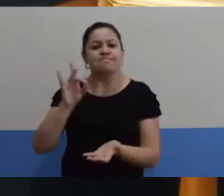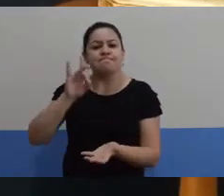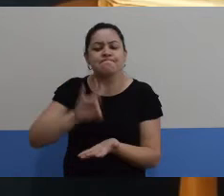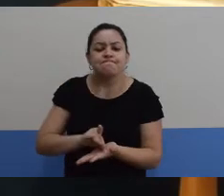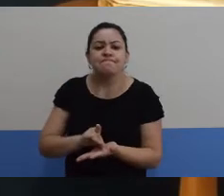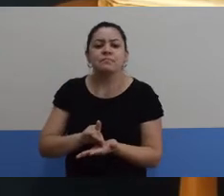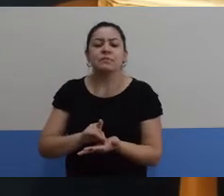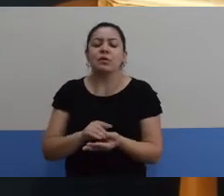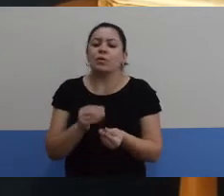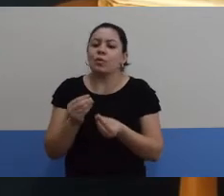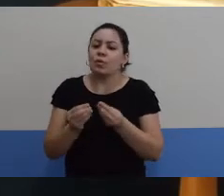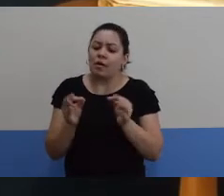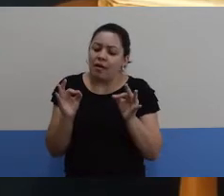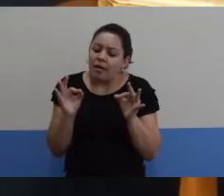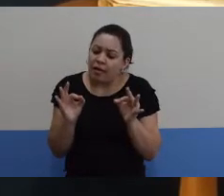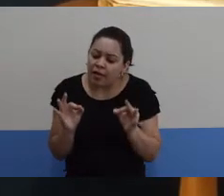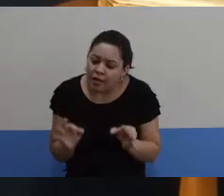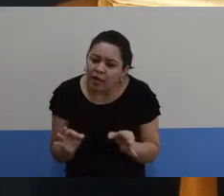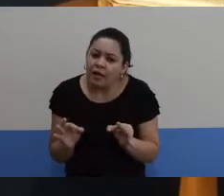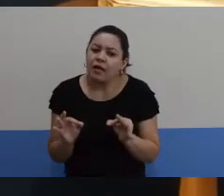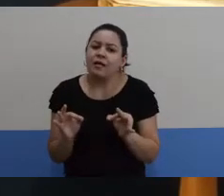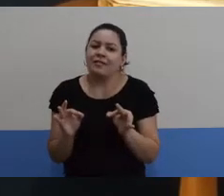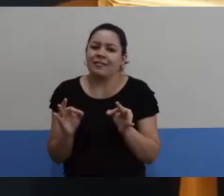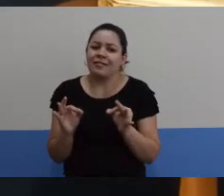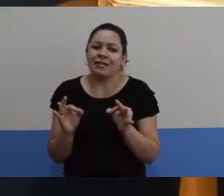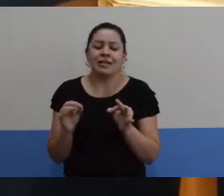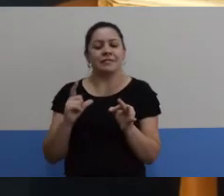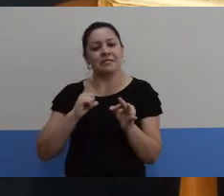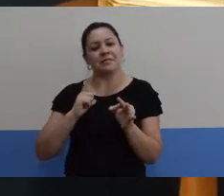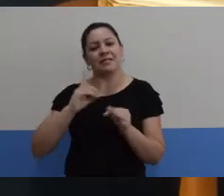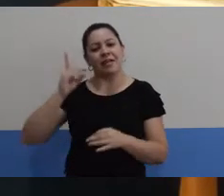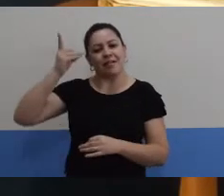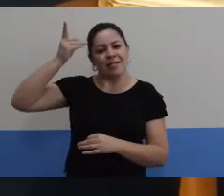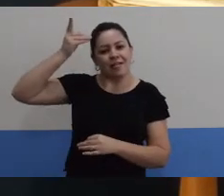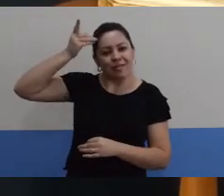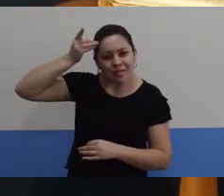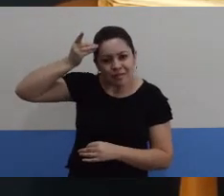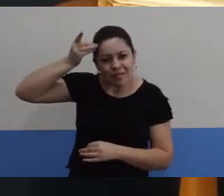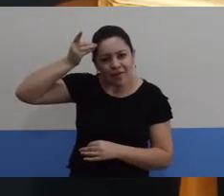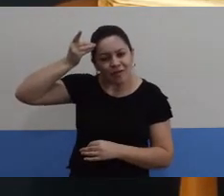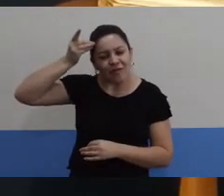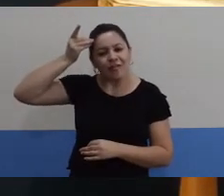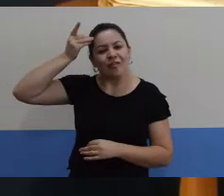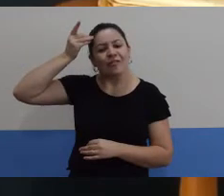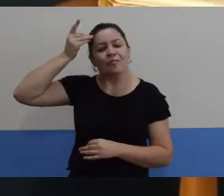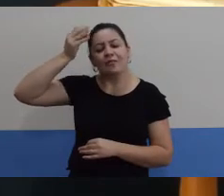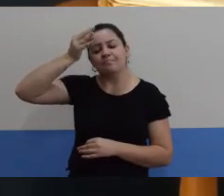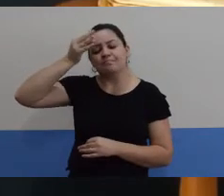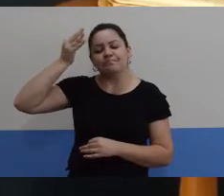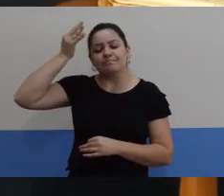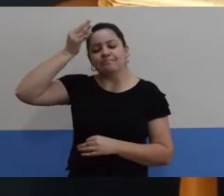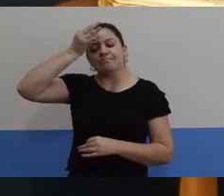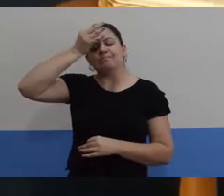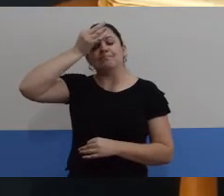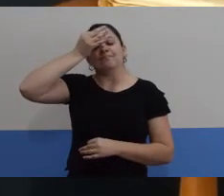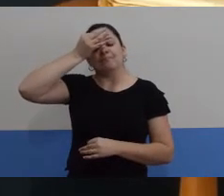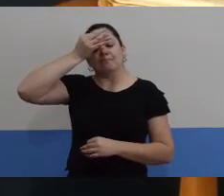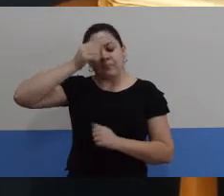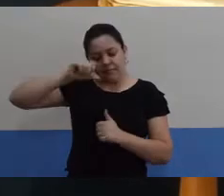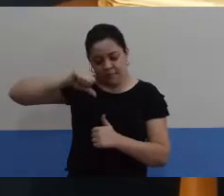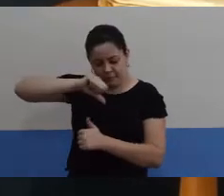na confirmação e são dotados de diversos dons e carisma para a renovação e